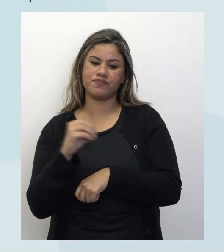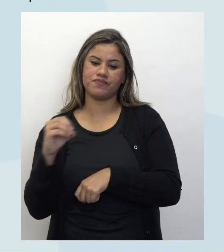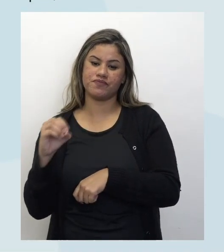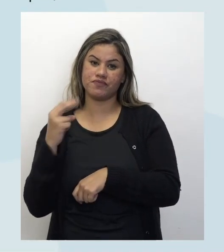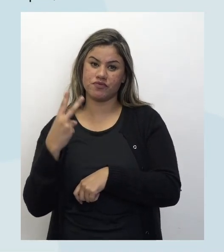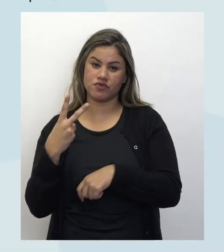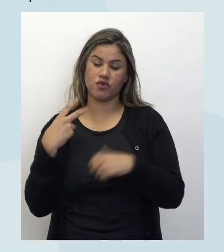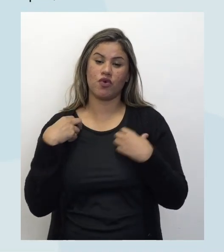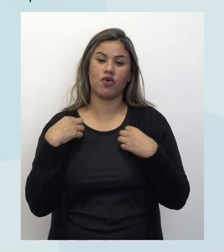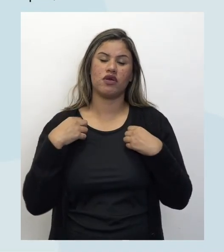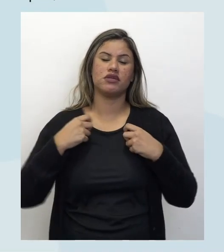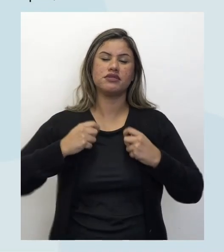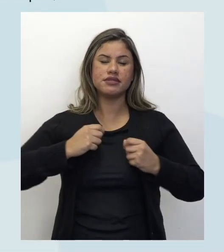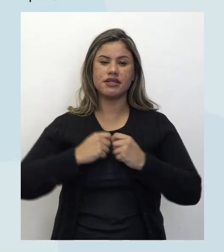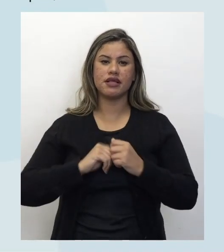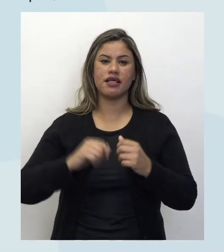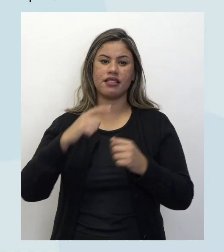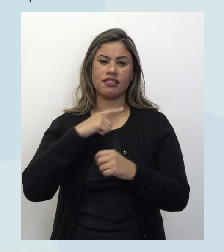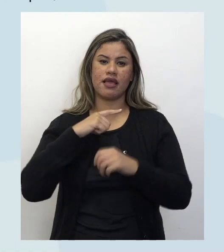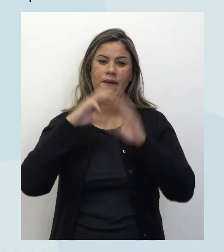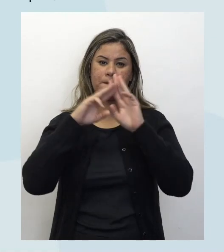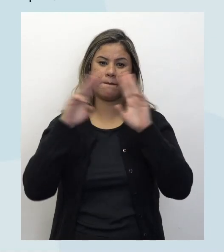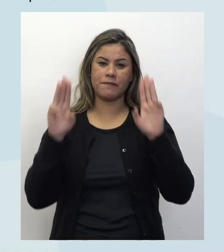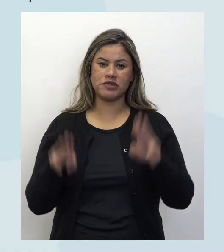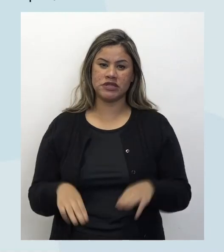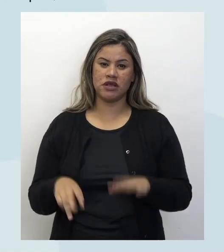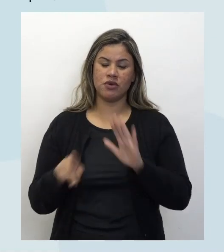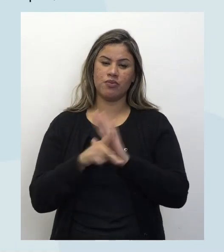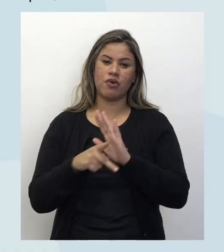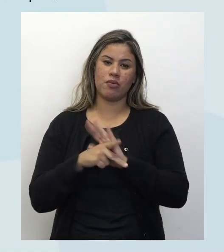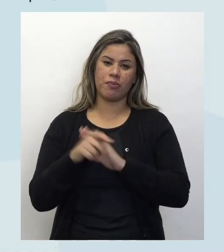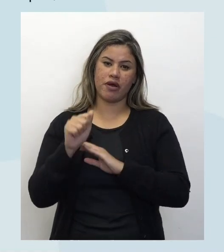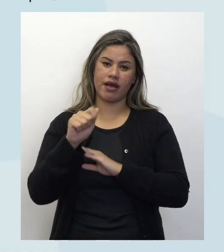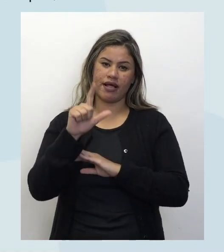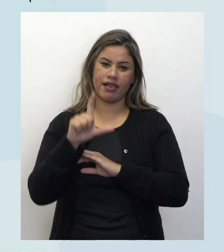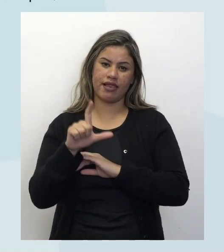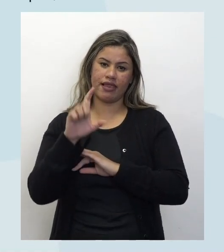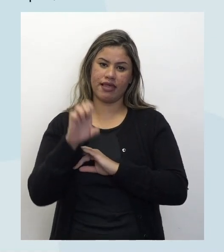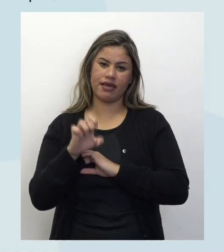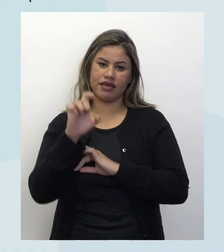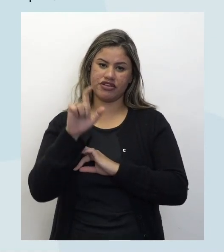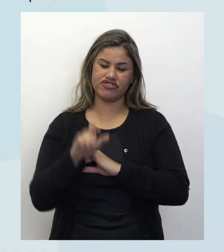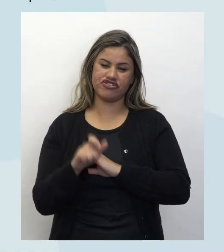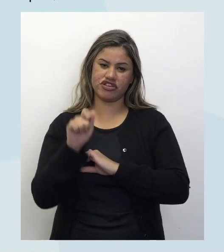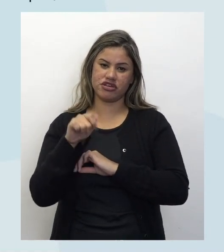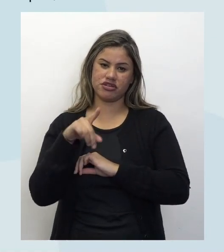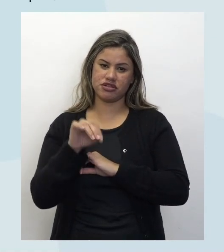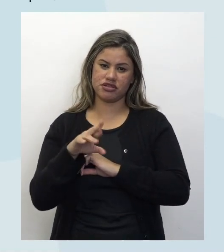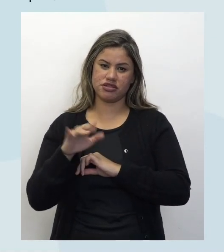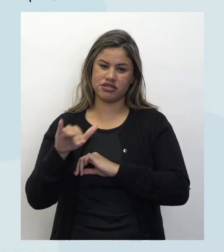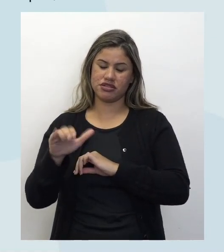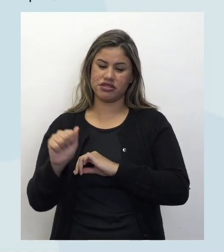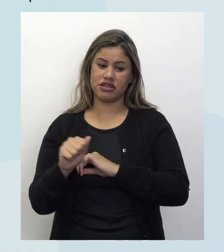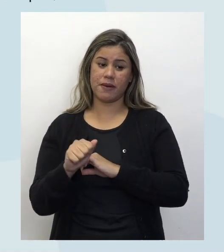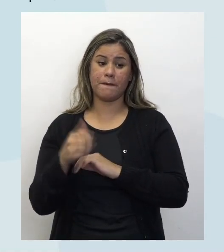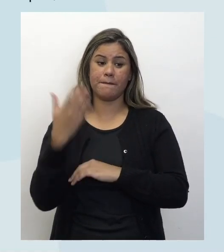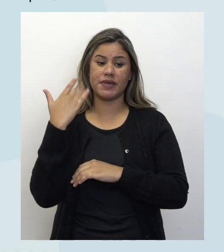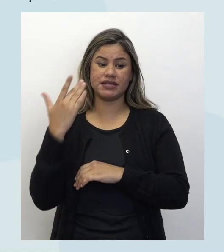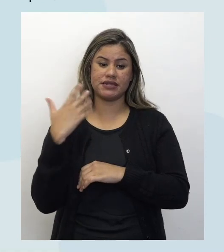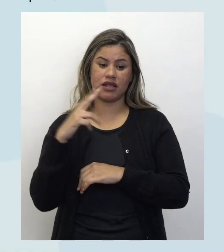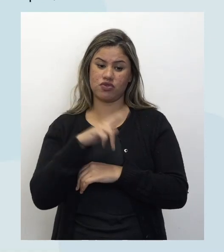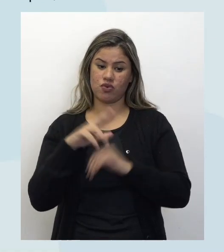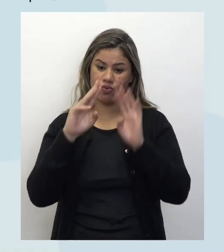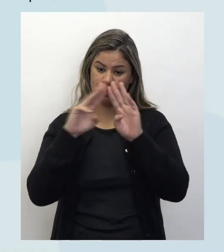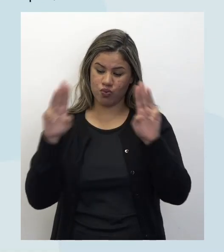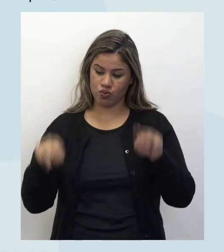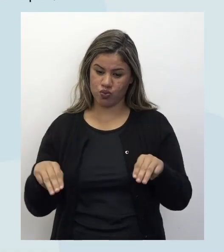Museion de Alexandria, né? Lá no mundo antigo, né? a biblioteca era chamada de Museion, tá?